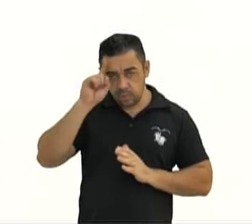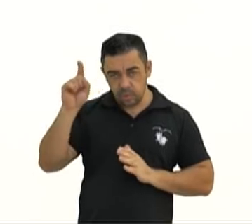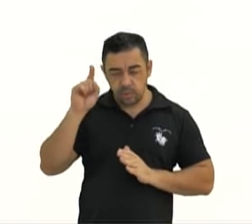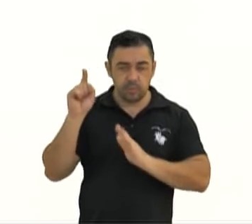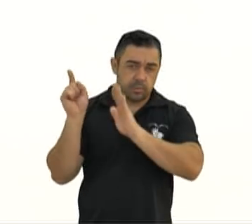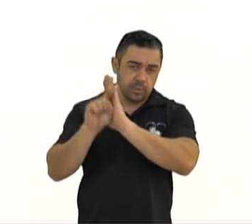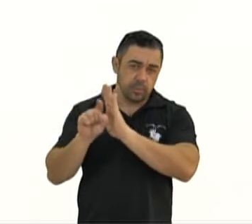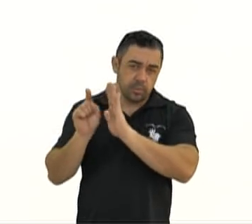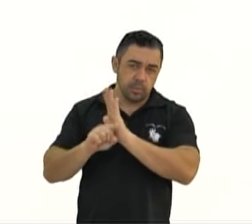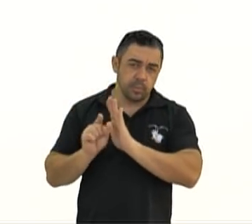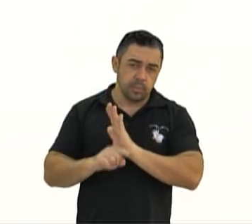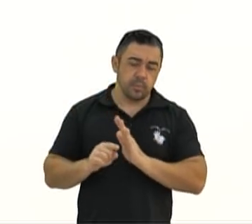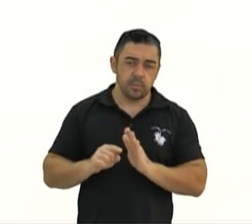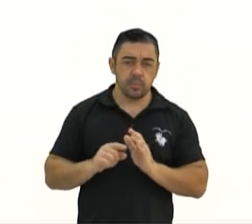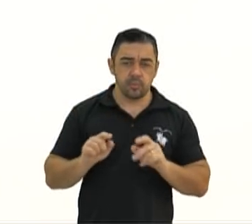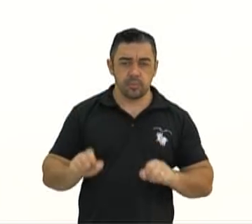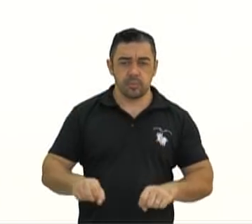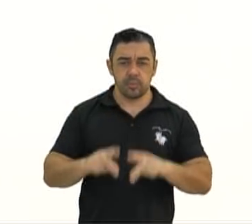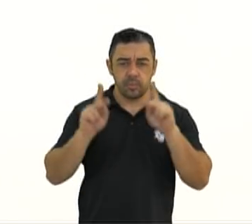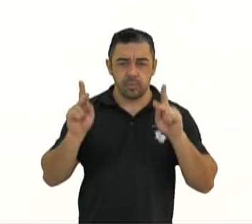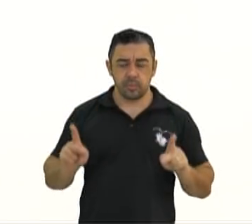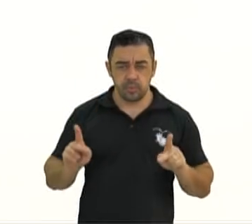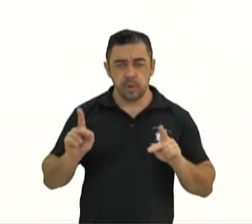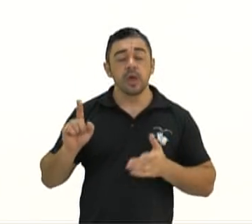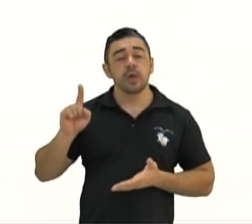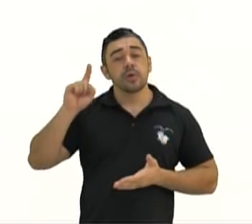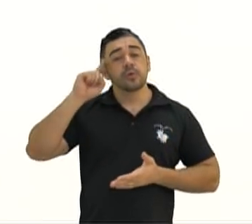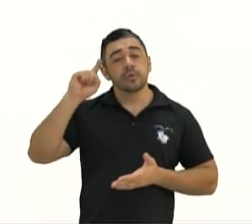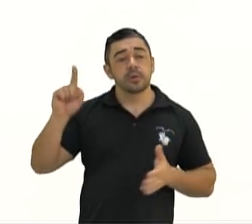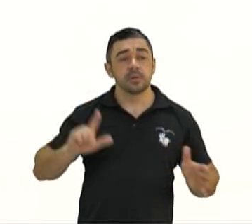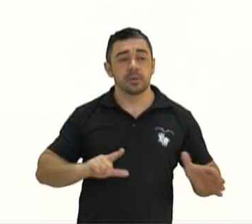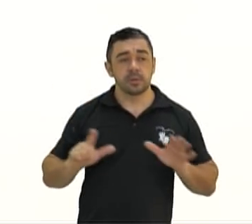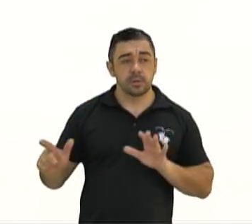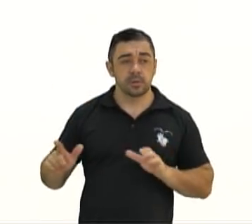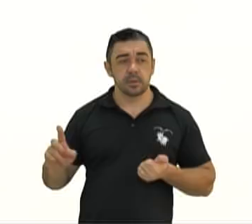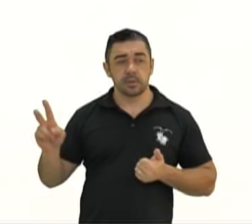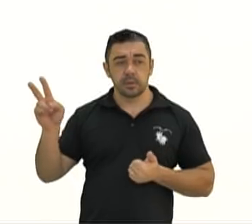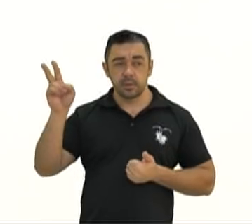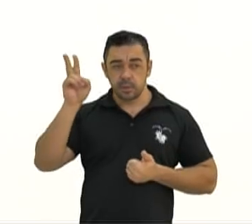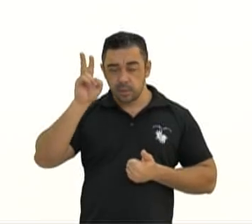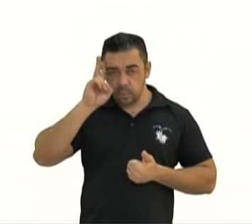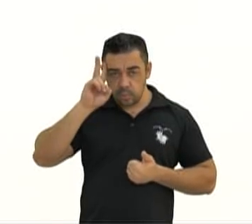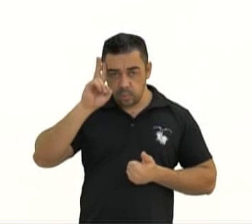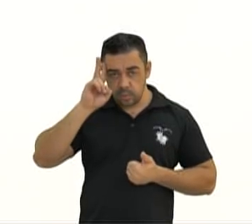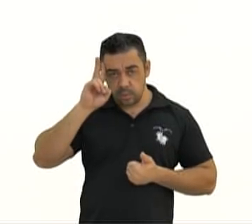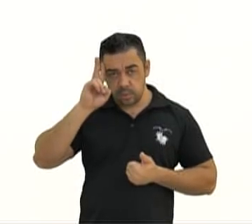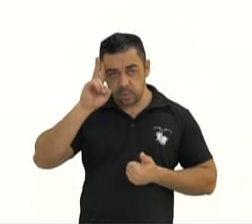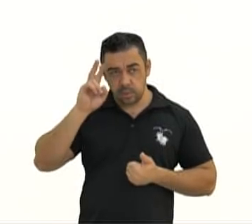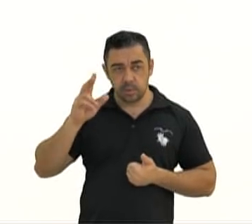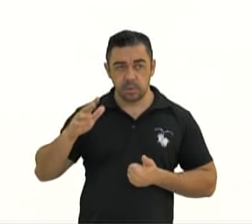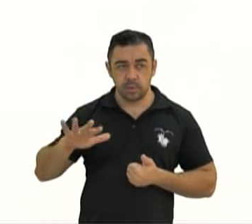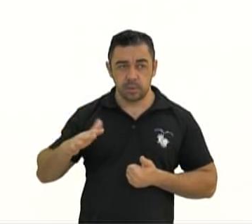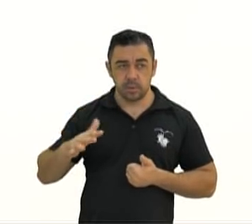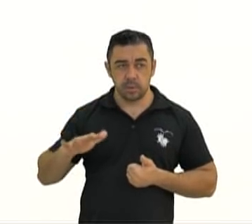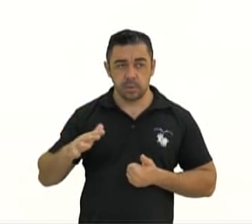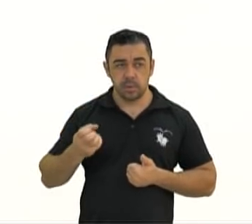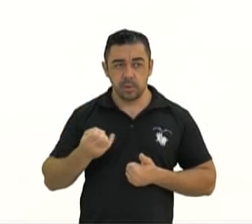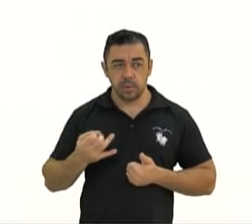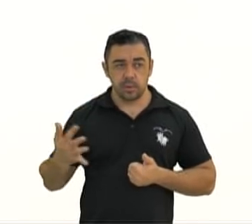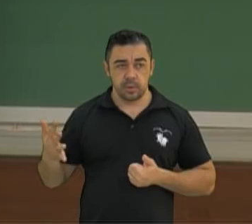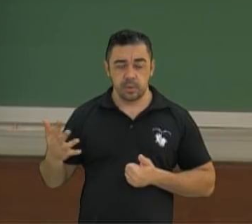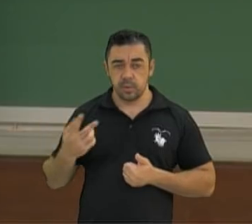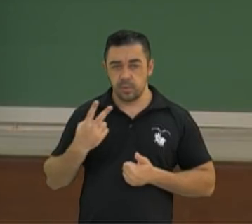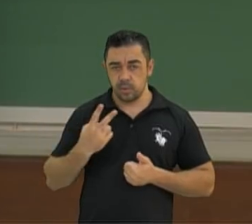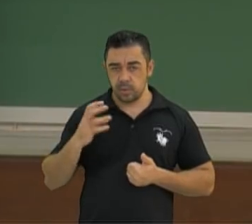shopping, tá? E aqui os dias da semana. Então, segunda-feira foram ali, né? Tem um quantitativo